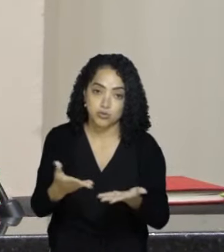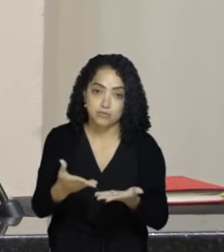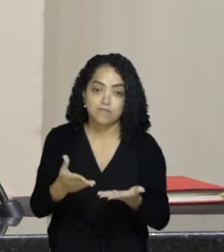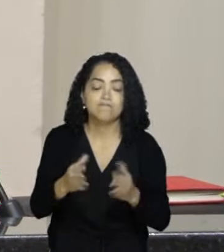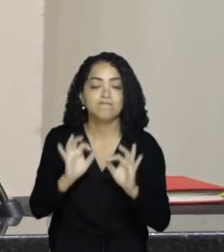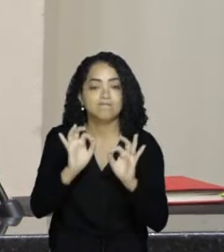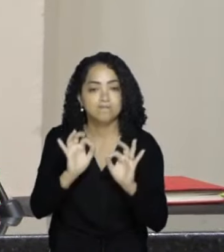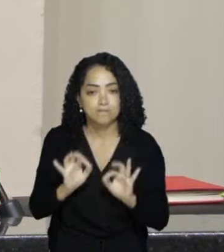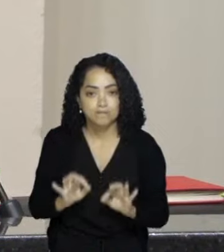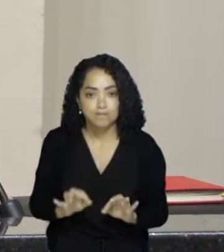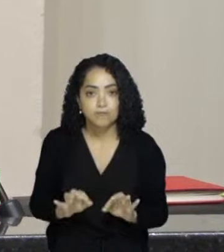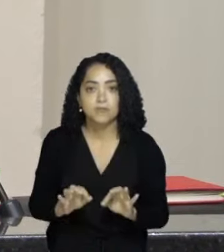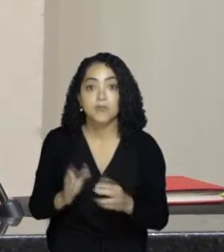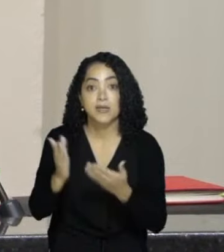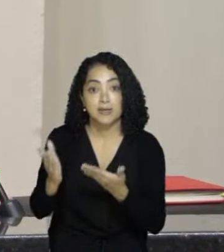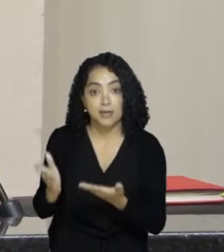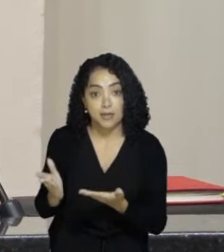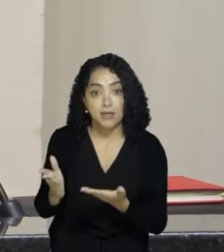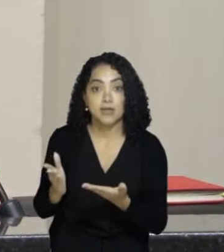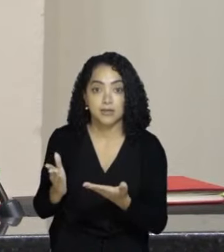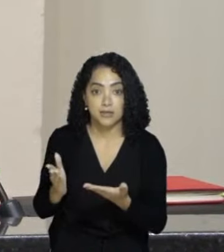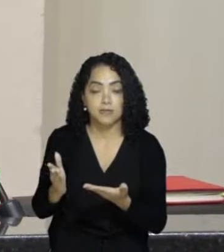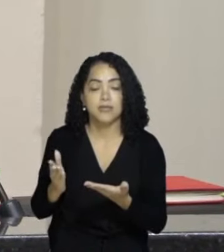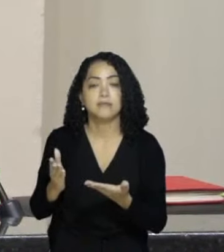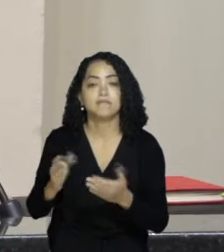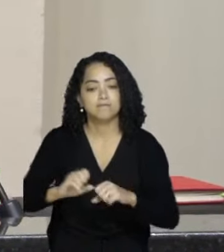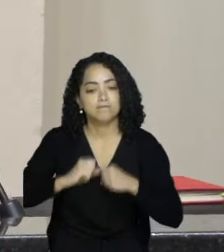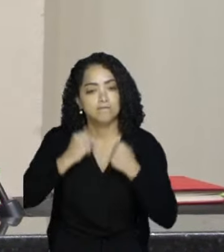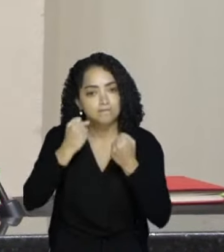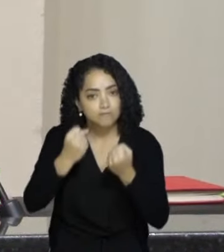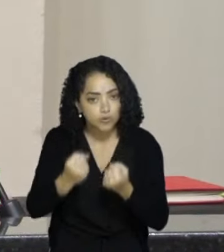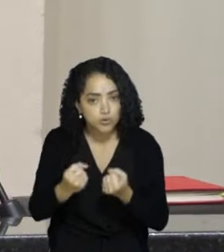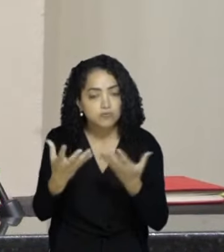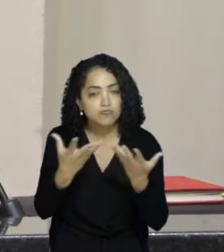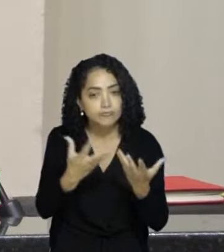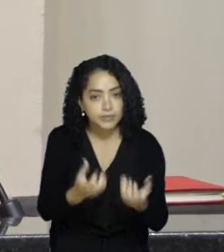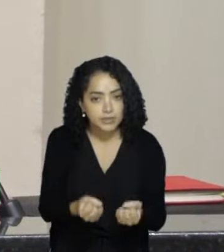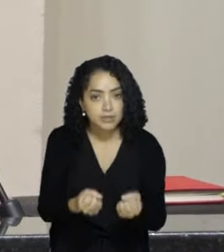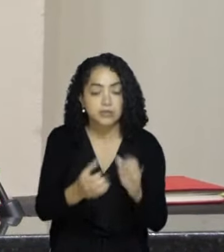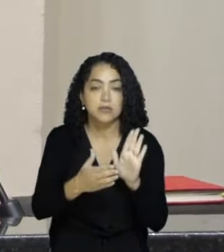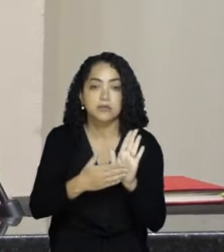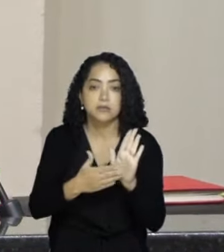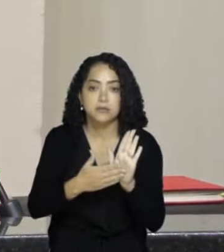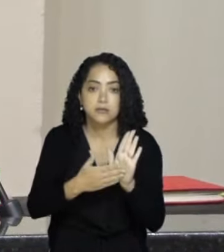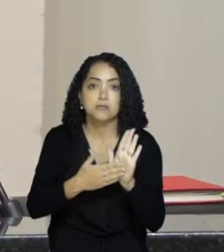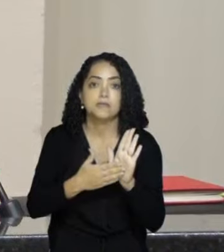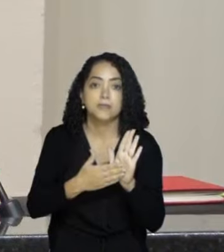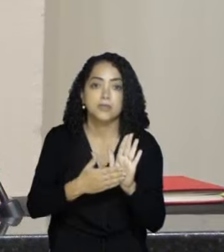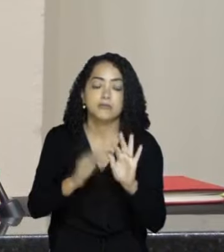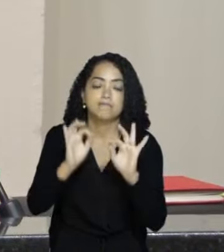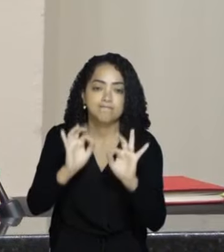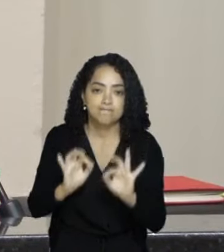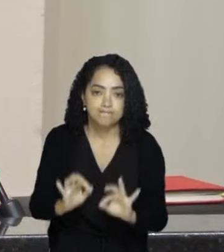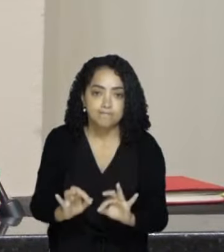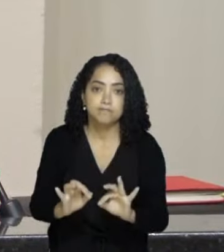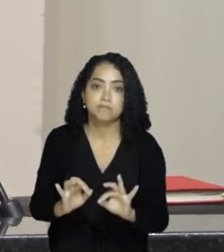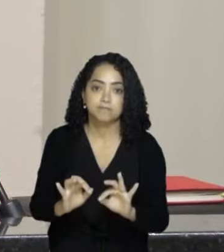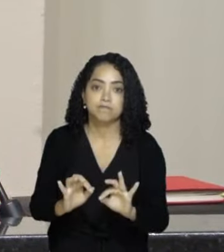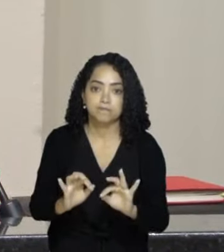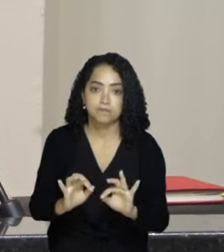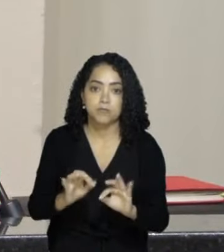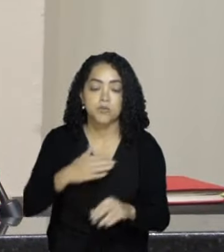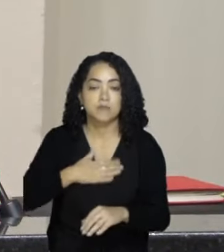que ele foi além dos limites para atendê-los e acolhê-los nesta proposta, que certamente, pelo prestígio que ele